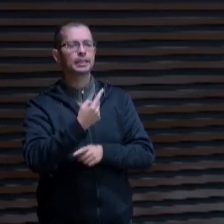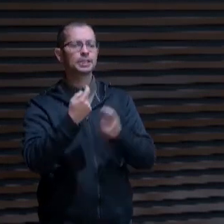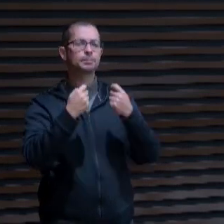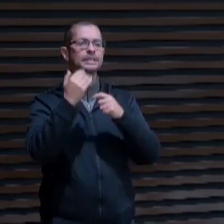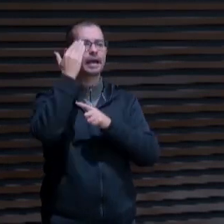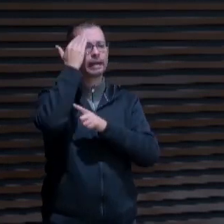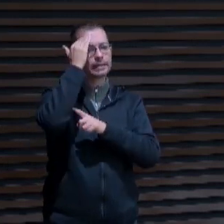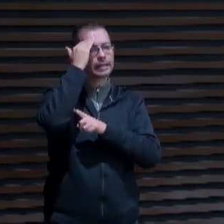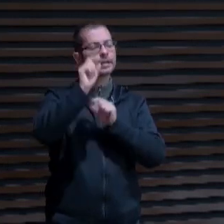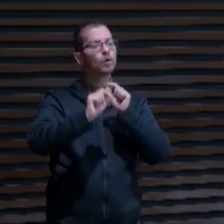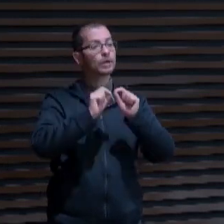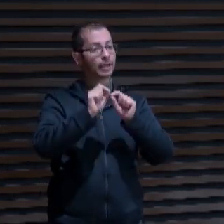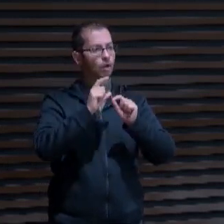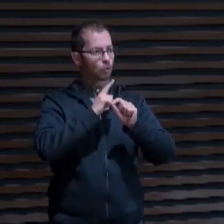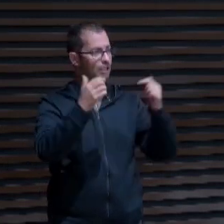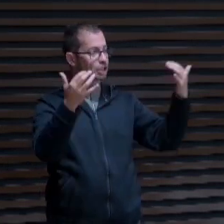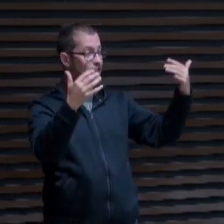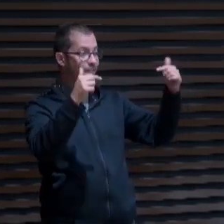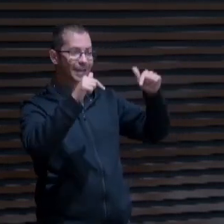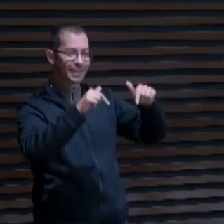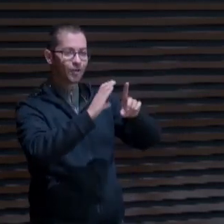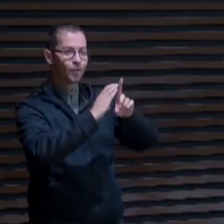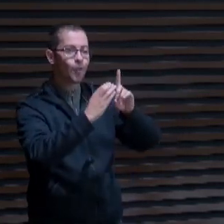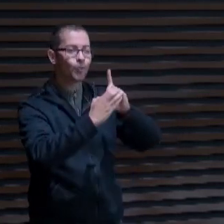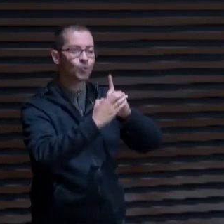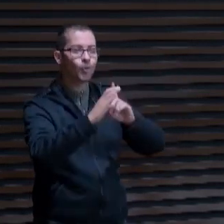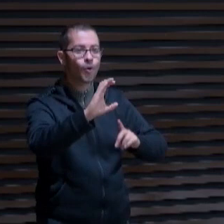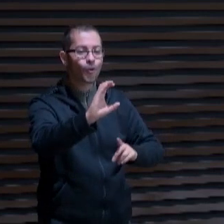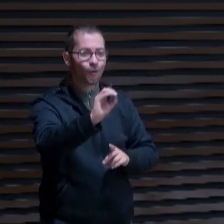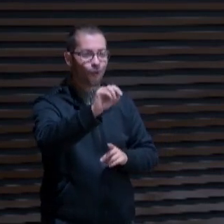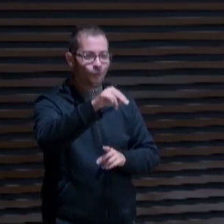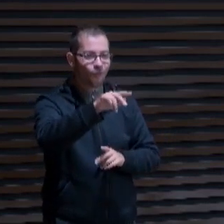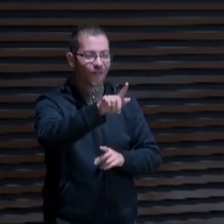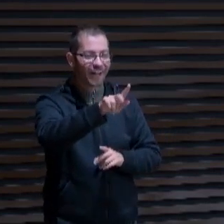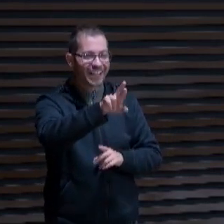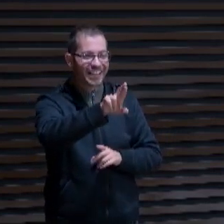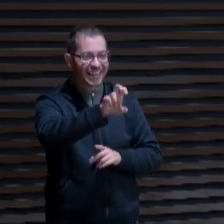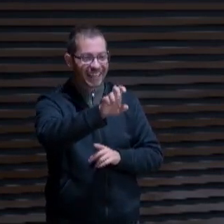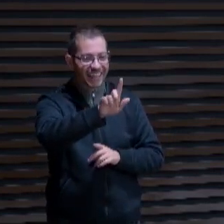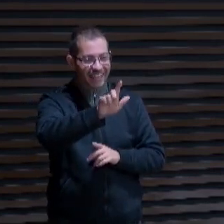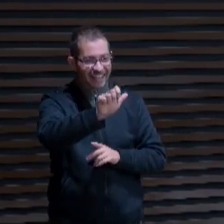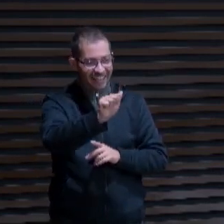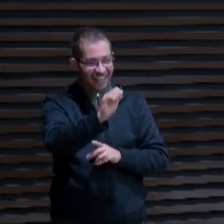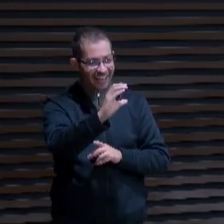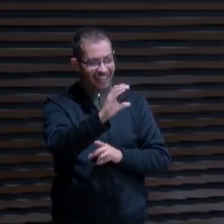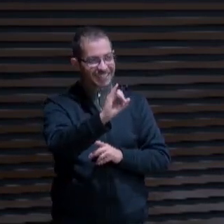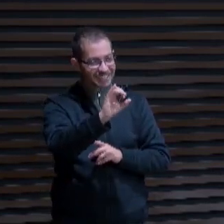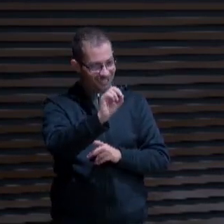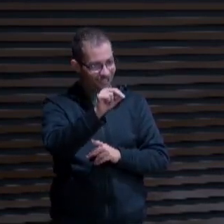que quando nós nos reunimos no culto congregacional, isso deve ser um fruto de um relacionamento semanal com o